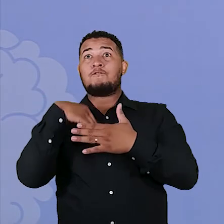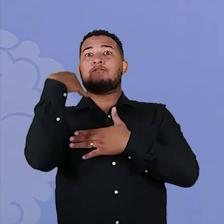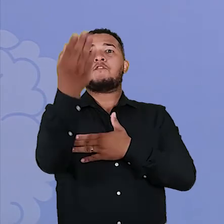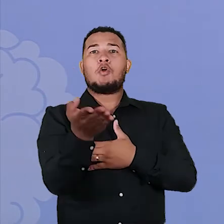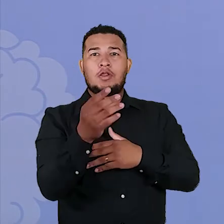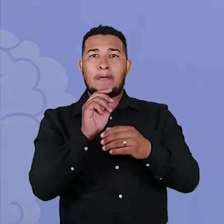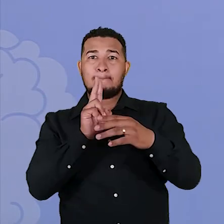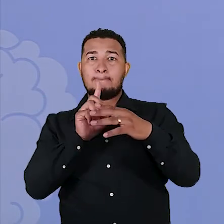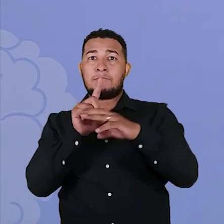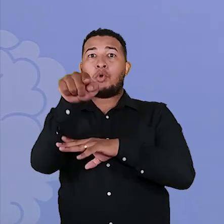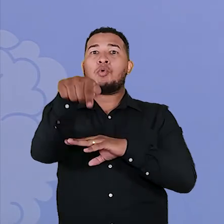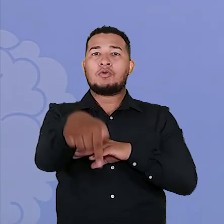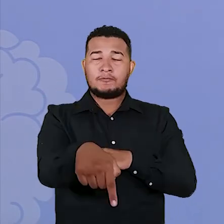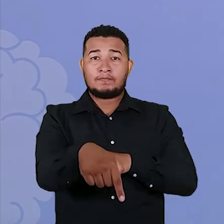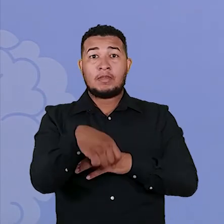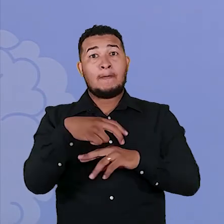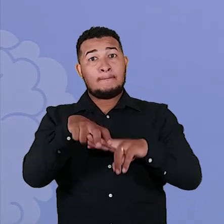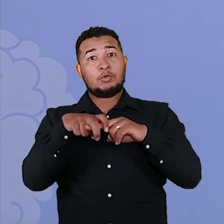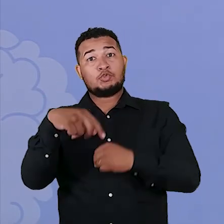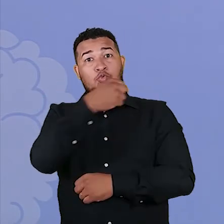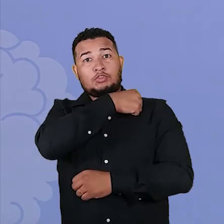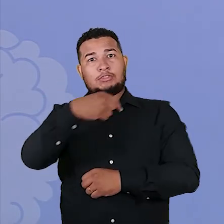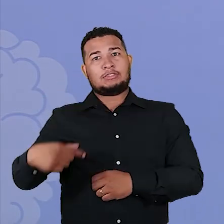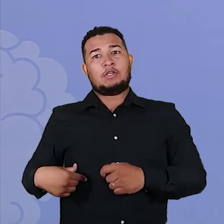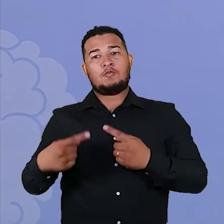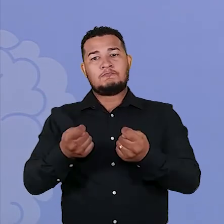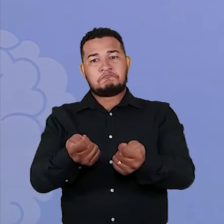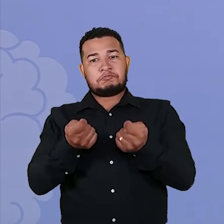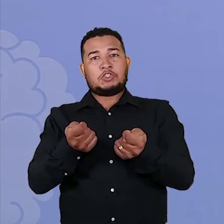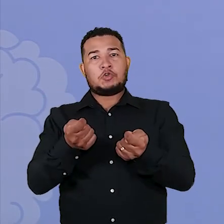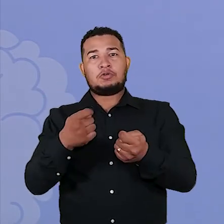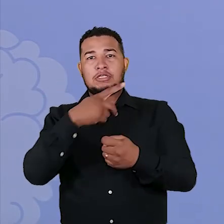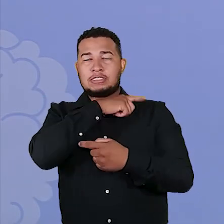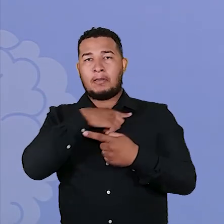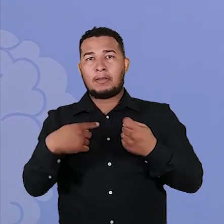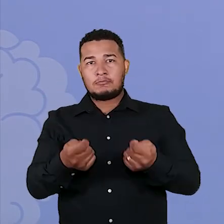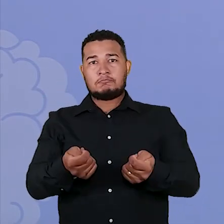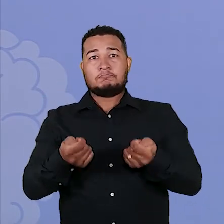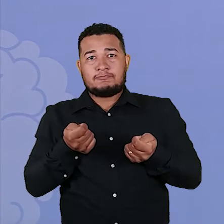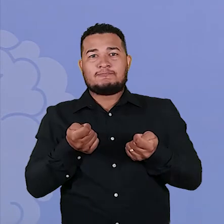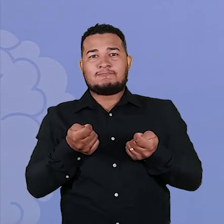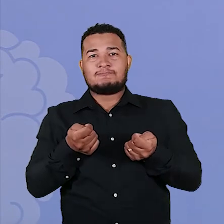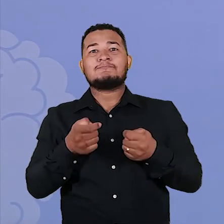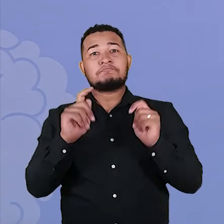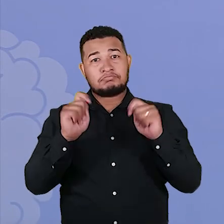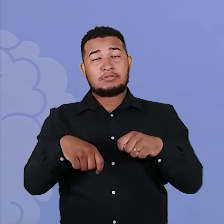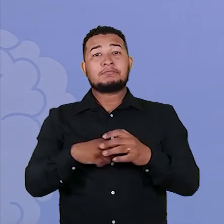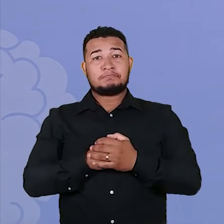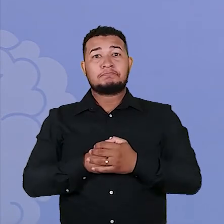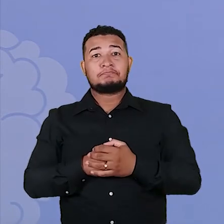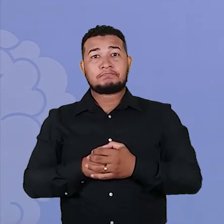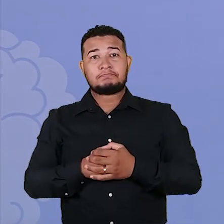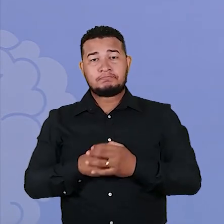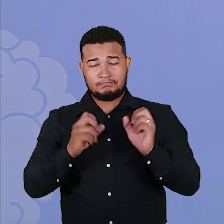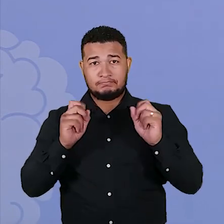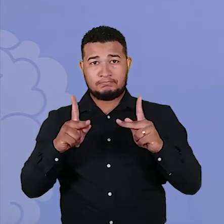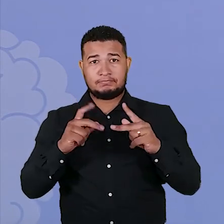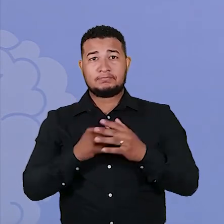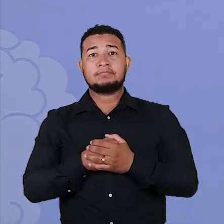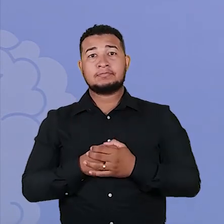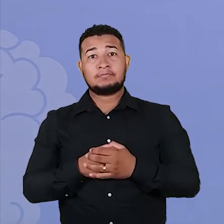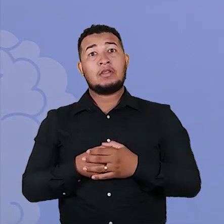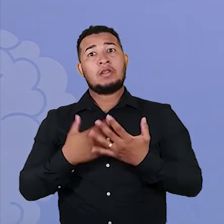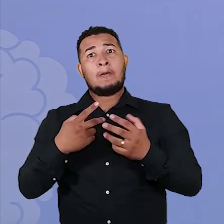para fora do carro, né? Então, o cinto de segurança, ele impede os efeitos da inércia no nosso